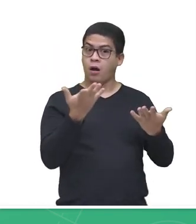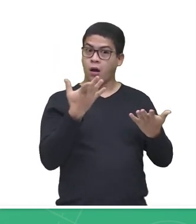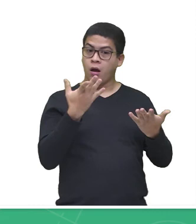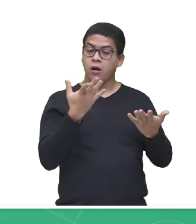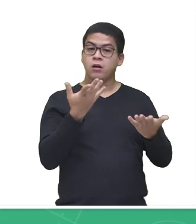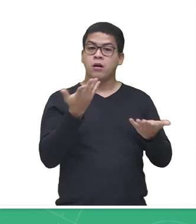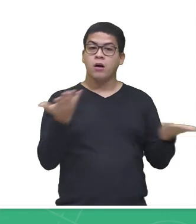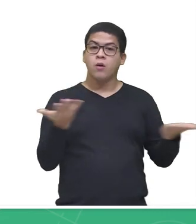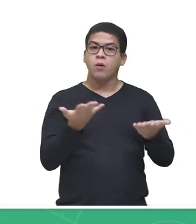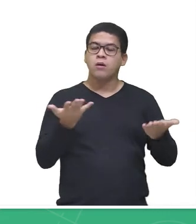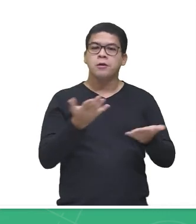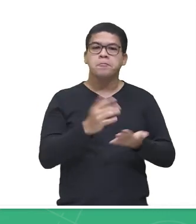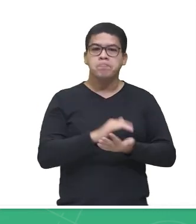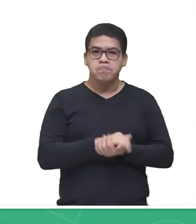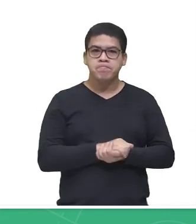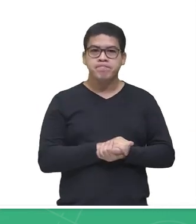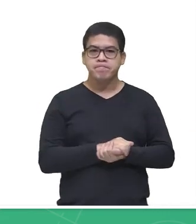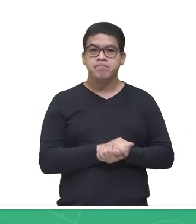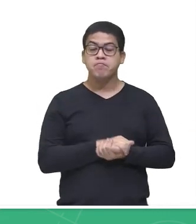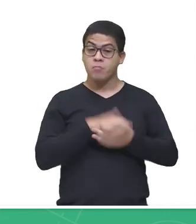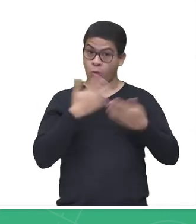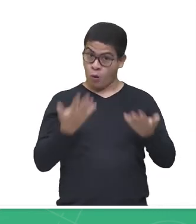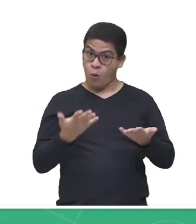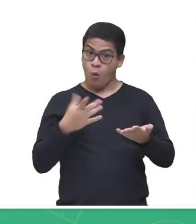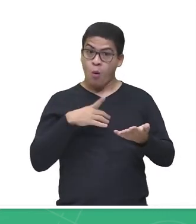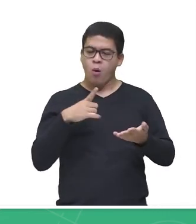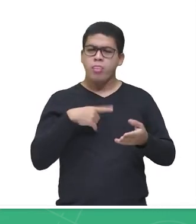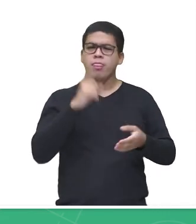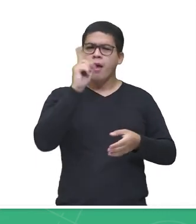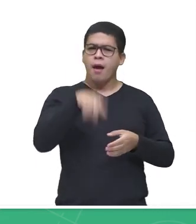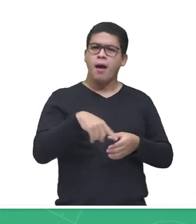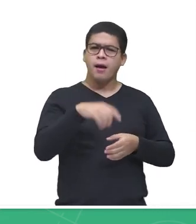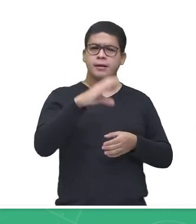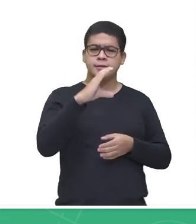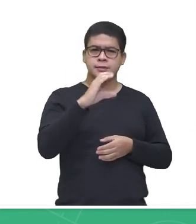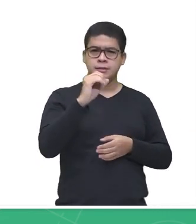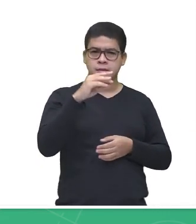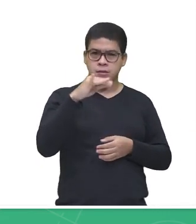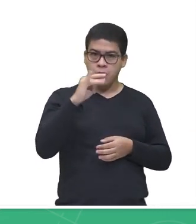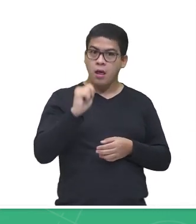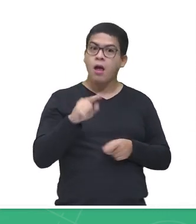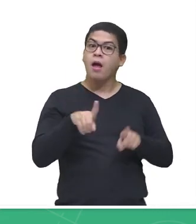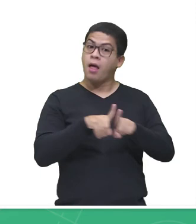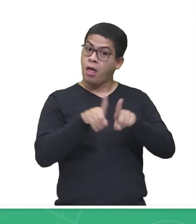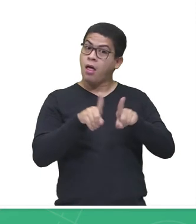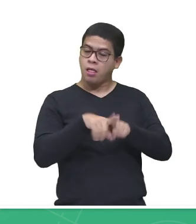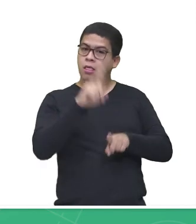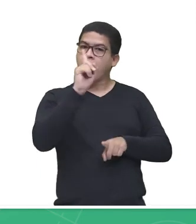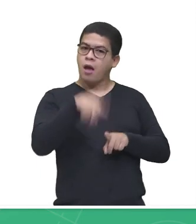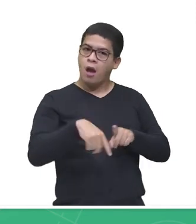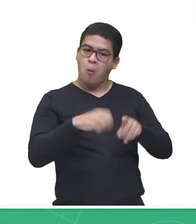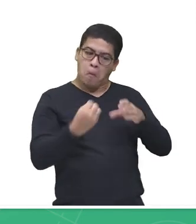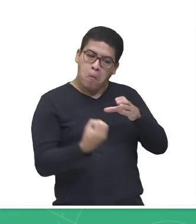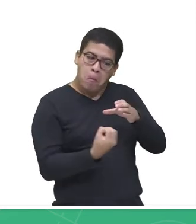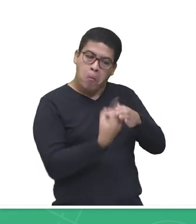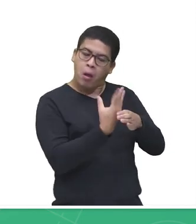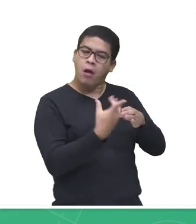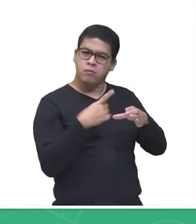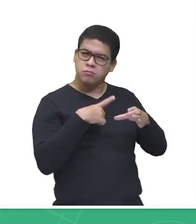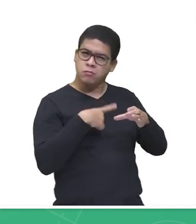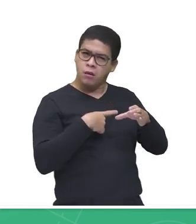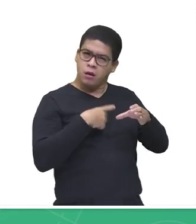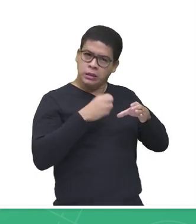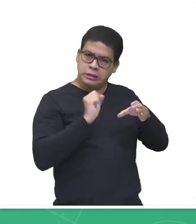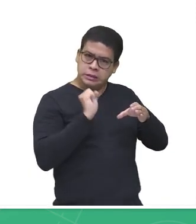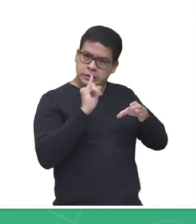nosso gabarito. Uma das funções dos centríolos é originar cílios e flagelos. Então, por exemplo, se essa